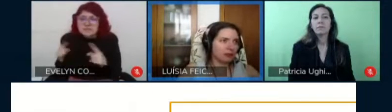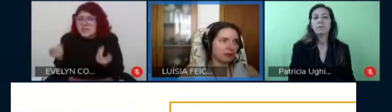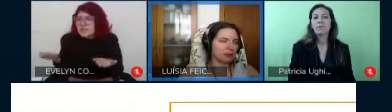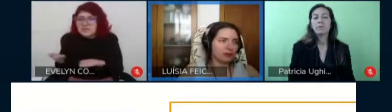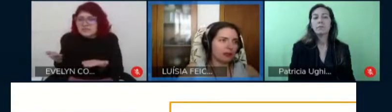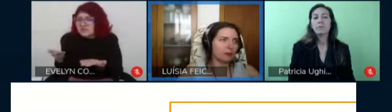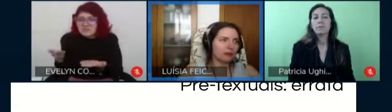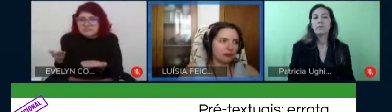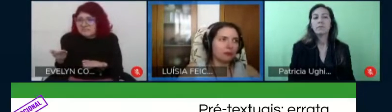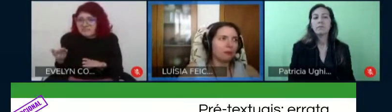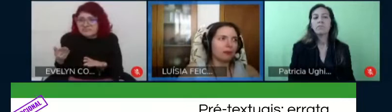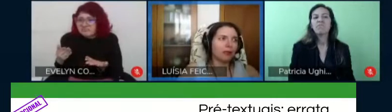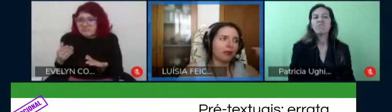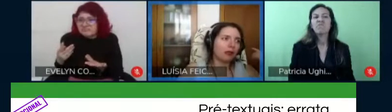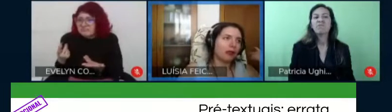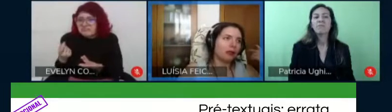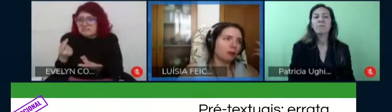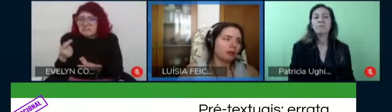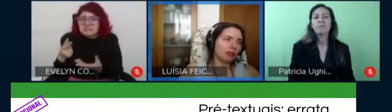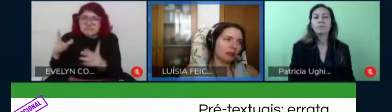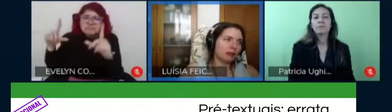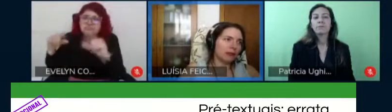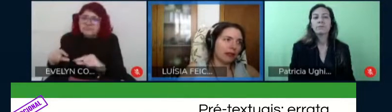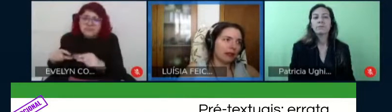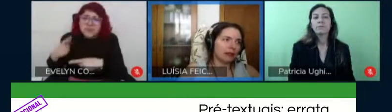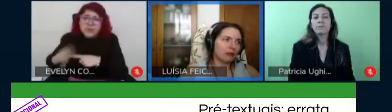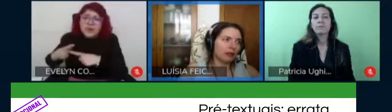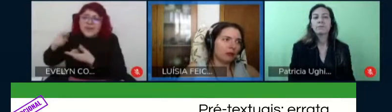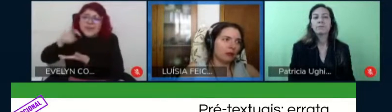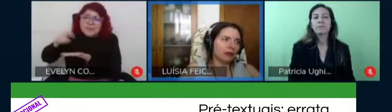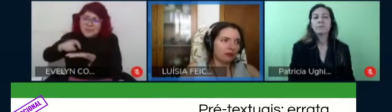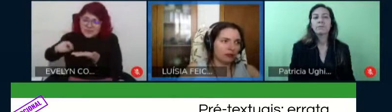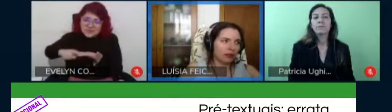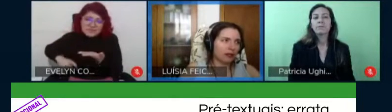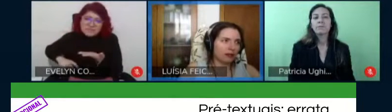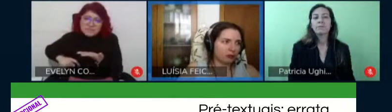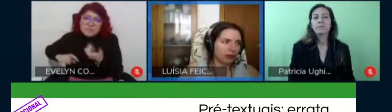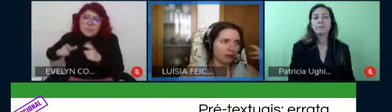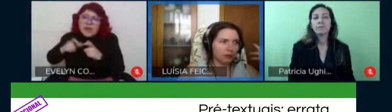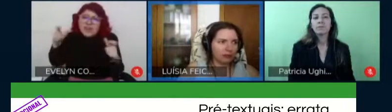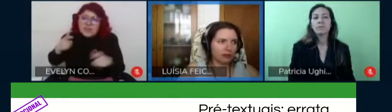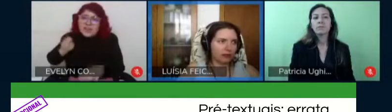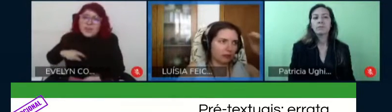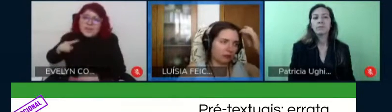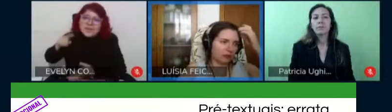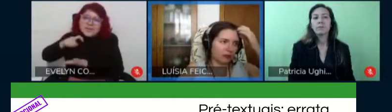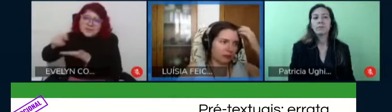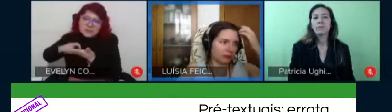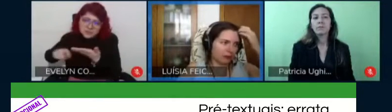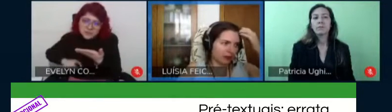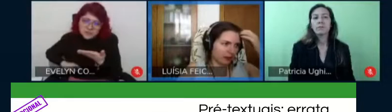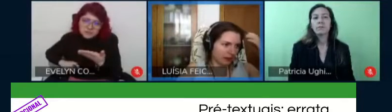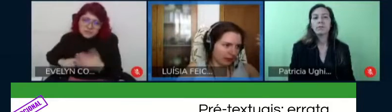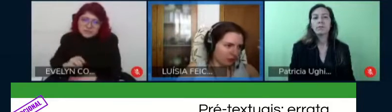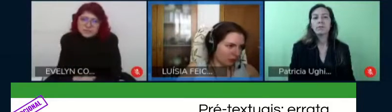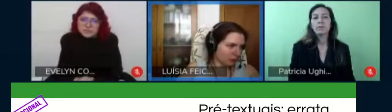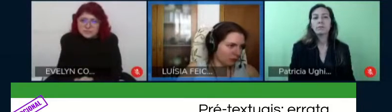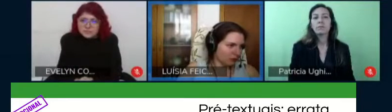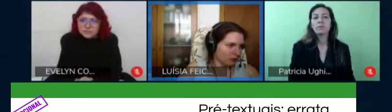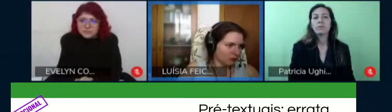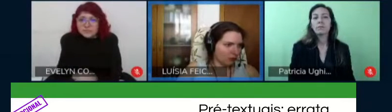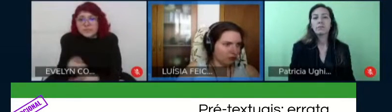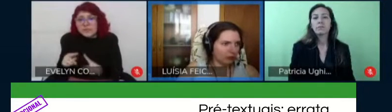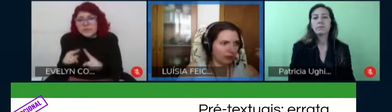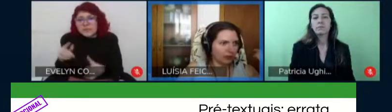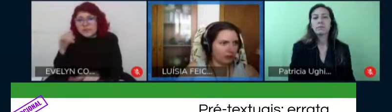sido mais tão necessária a impressão, e sempre o ideal é evitar, né? Porque pode ser interpretado